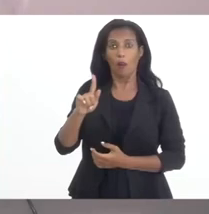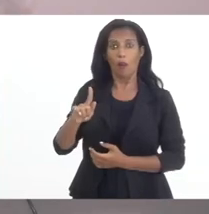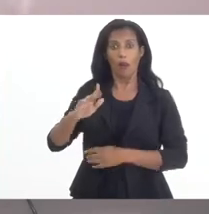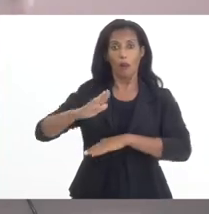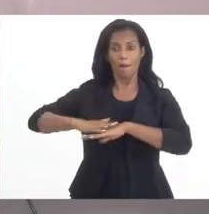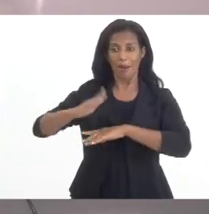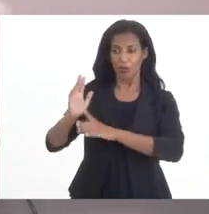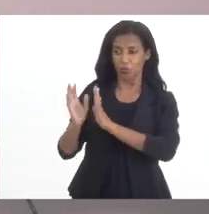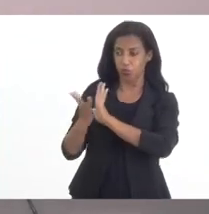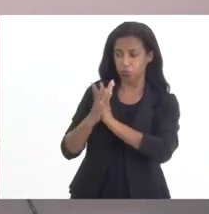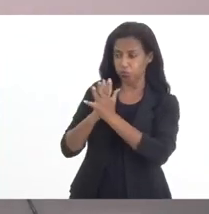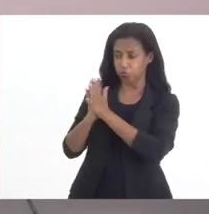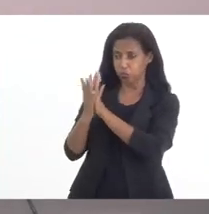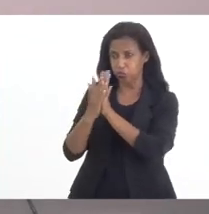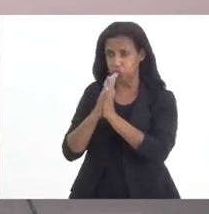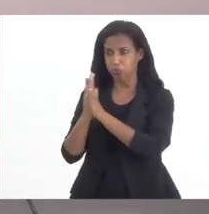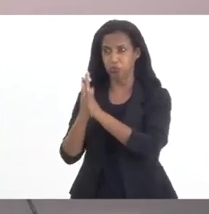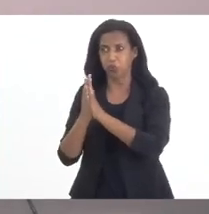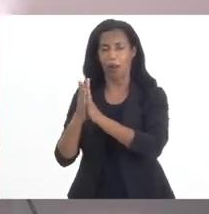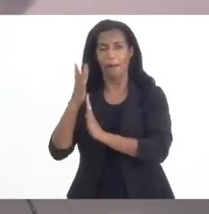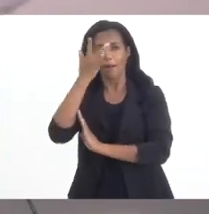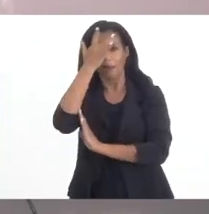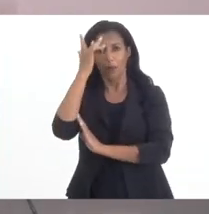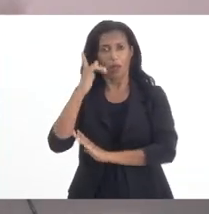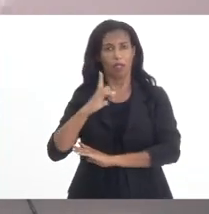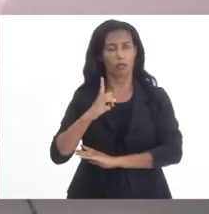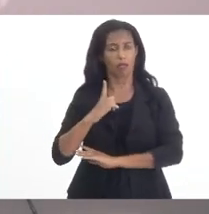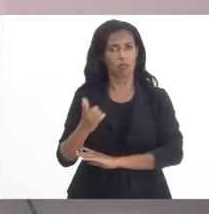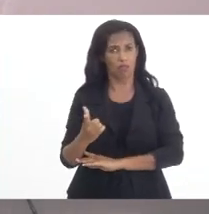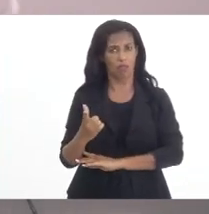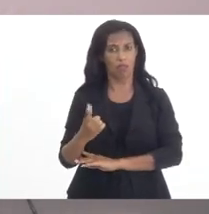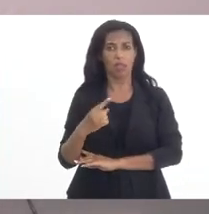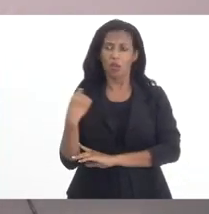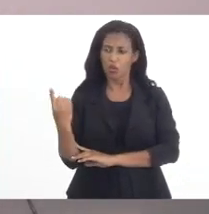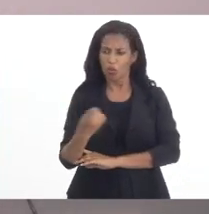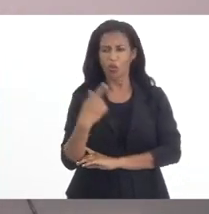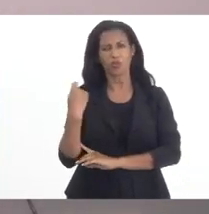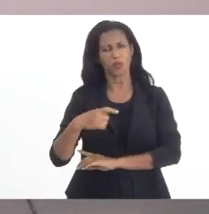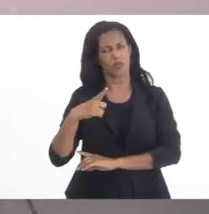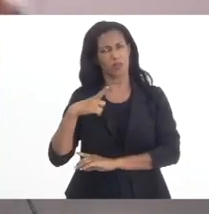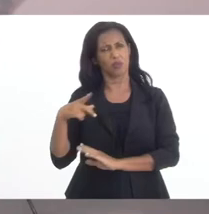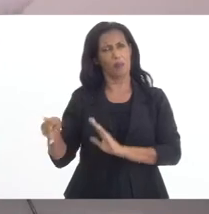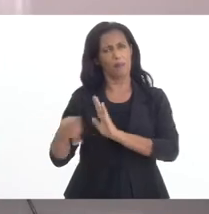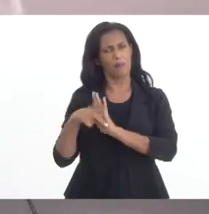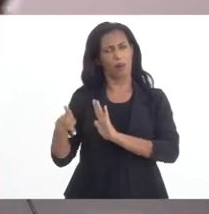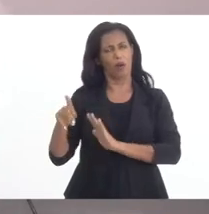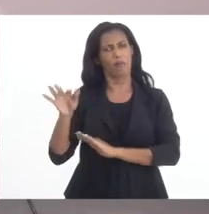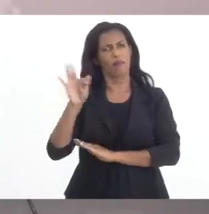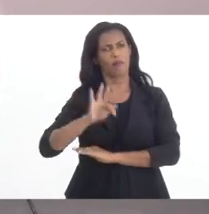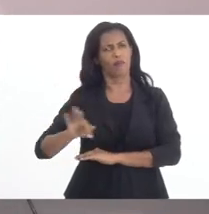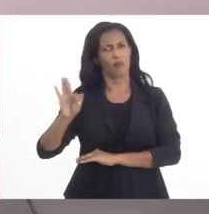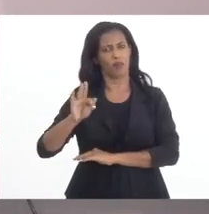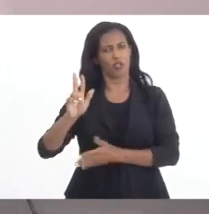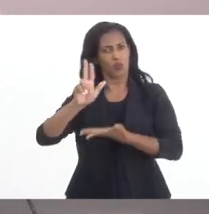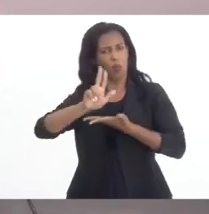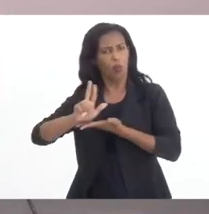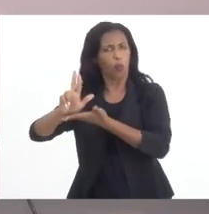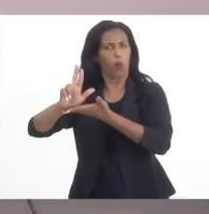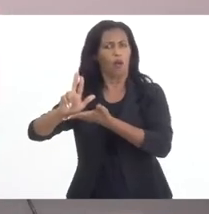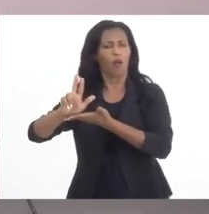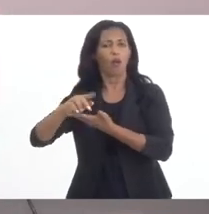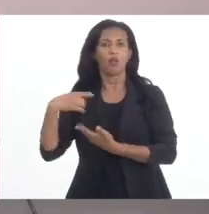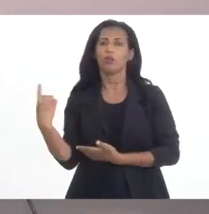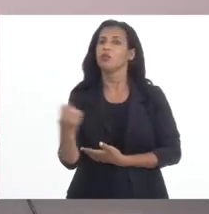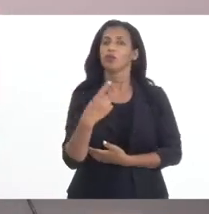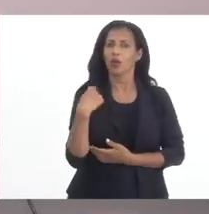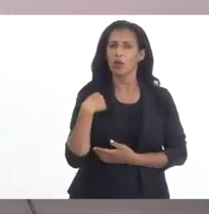mais populoso do Rio de Janeiro. Nós merecemos ter a Universidade da Zona Oeste. E para ter essa Universidade da Zona Oeste, nós